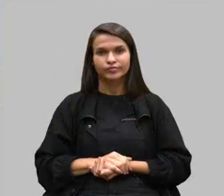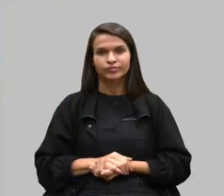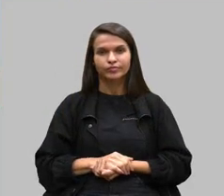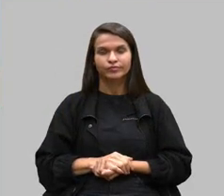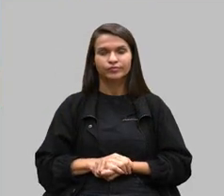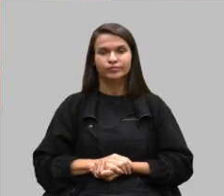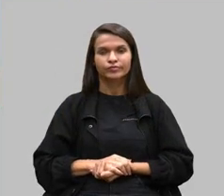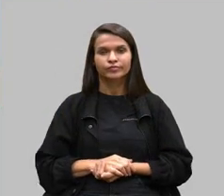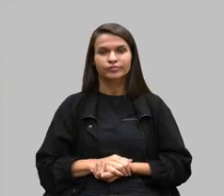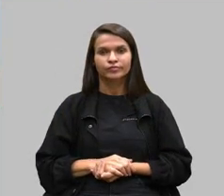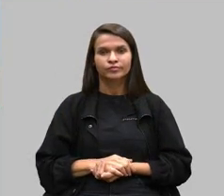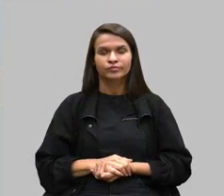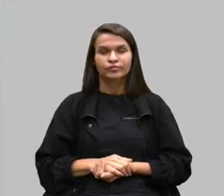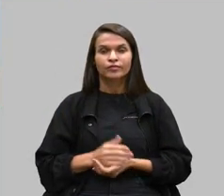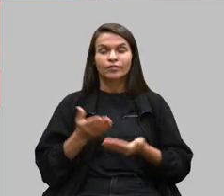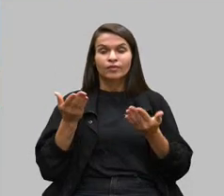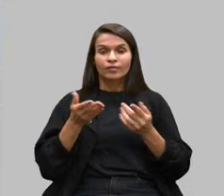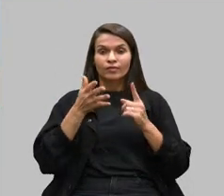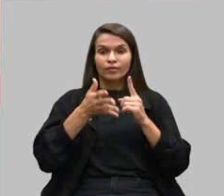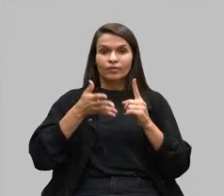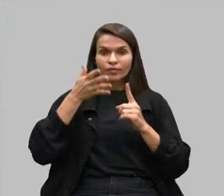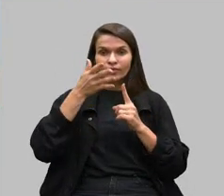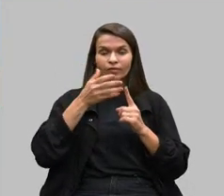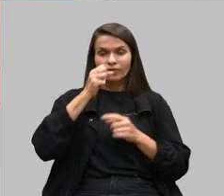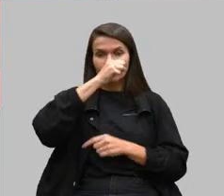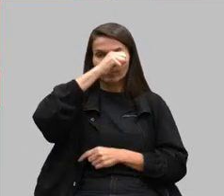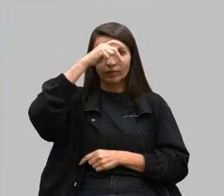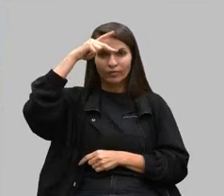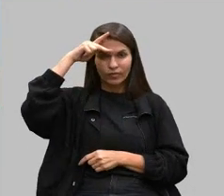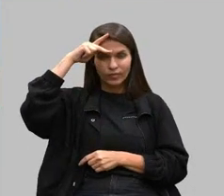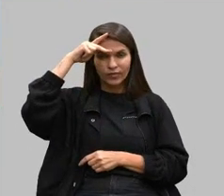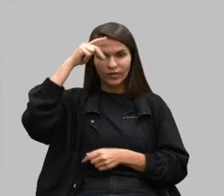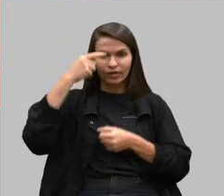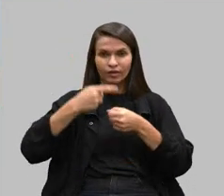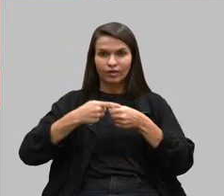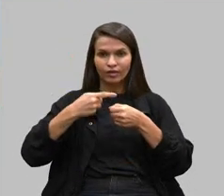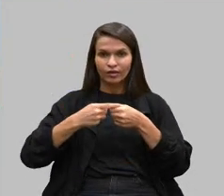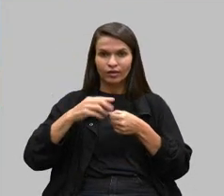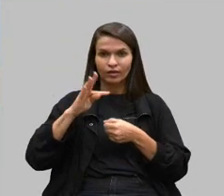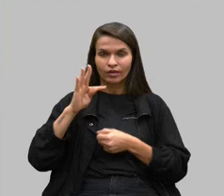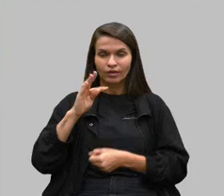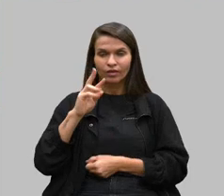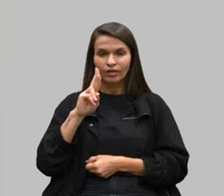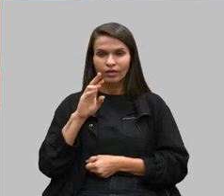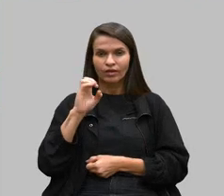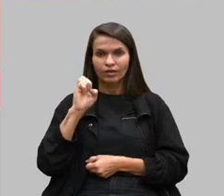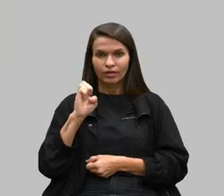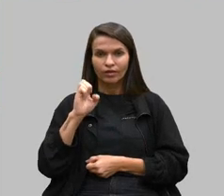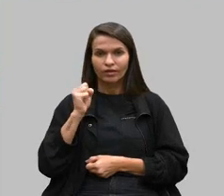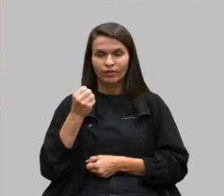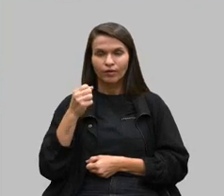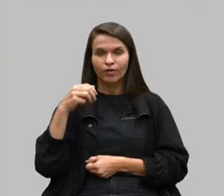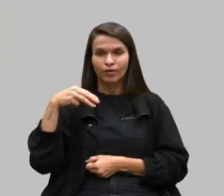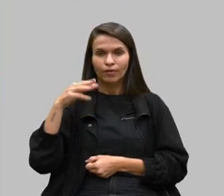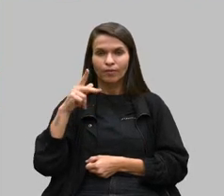obrigado passamos a palavra ao prefeito de Três Pontas Marcelo Chaves